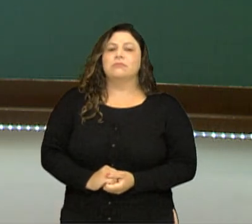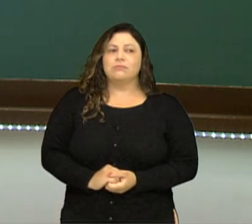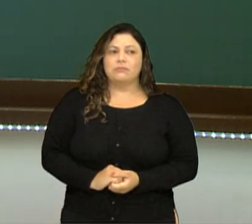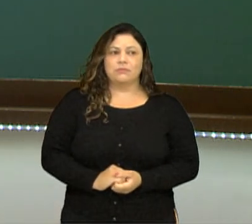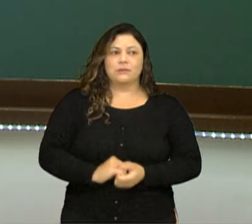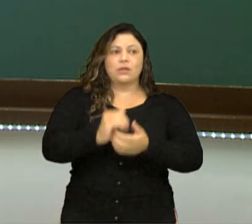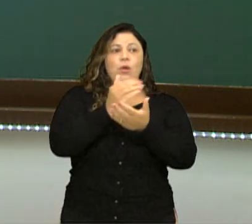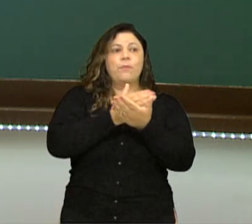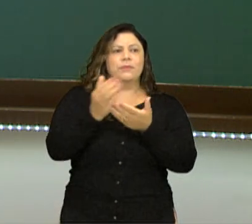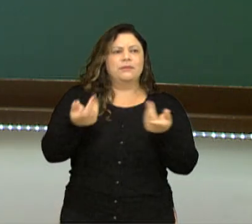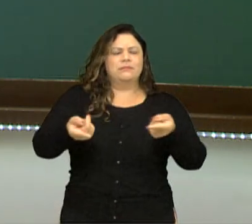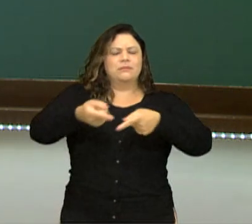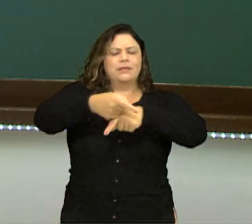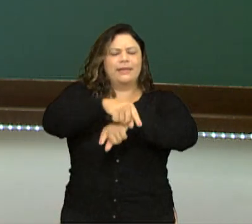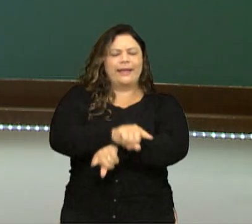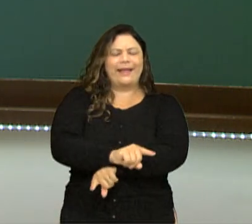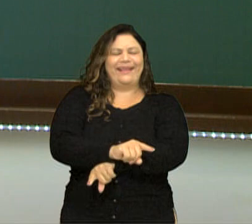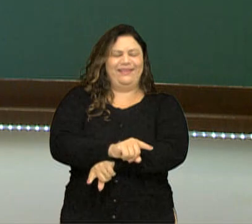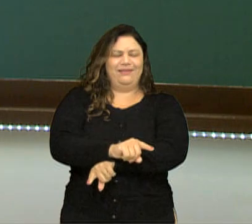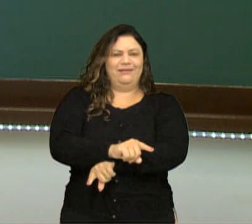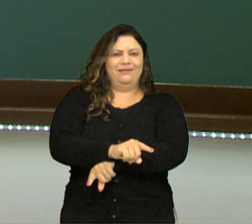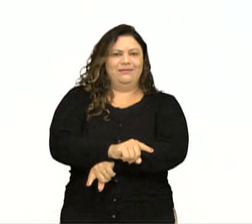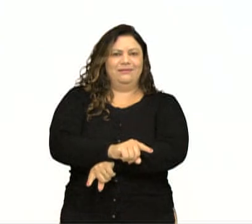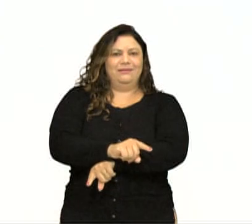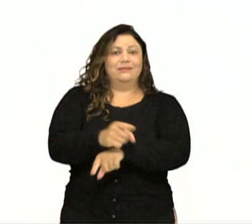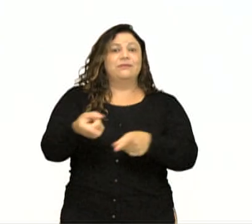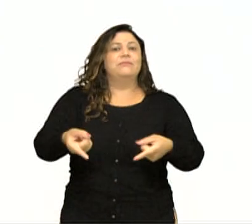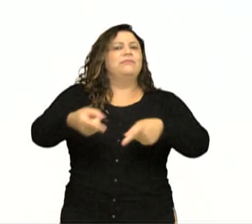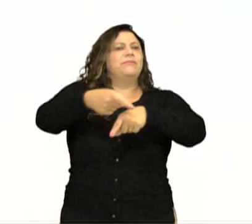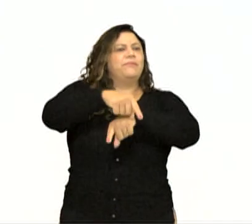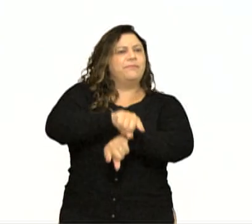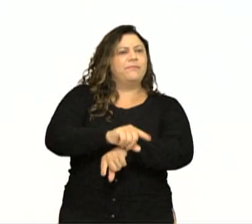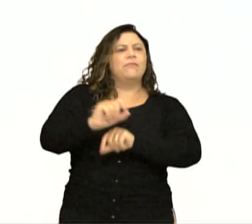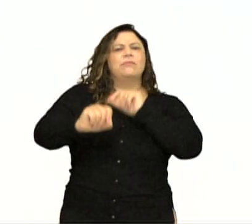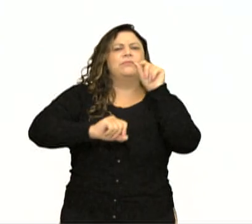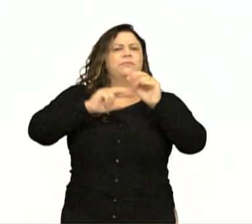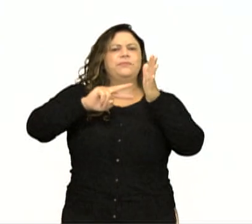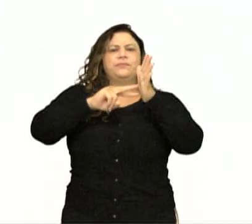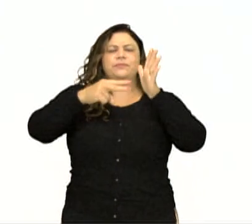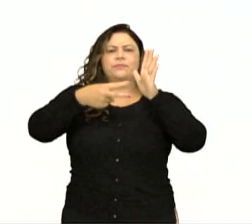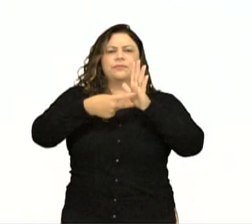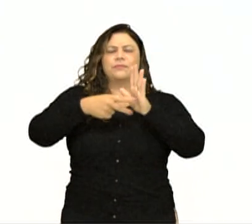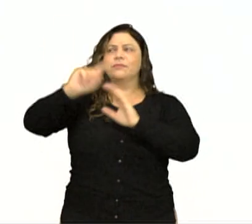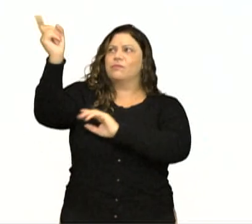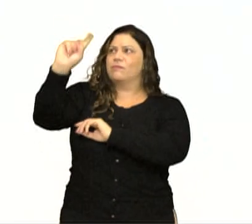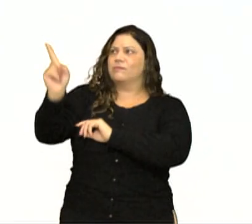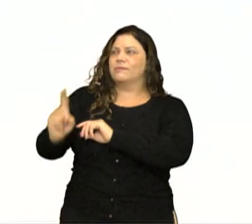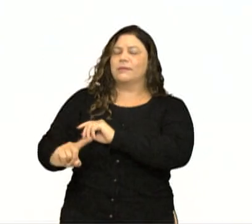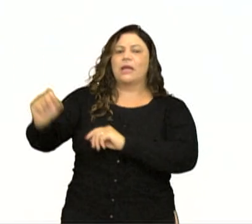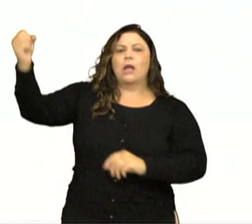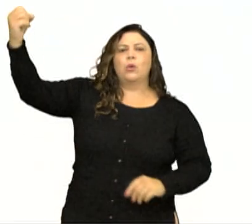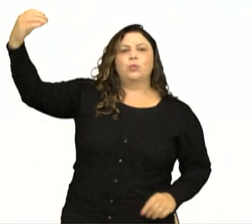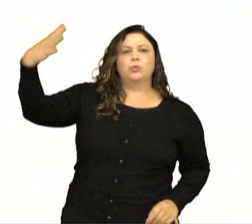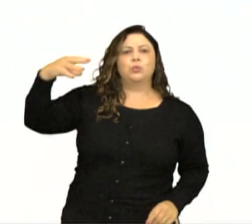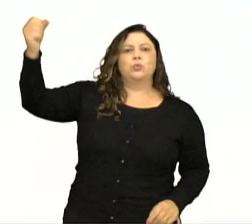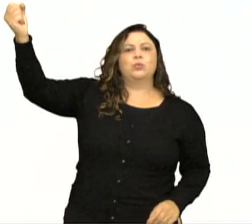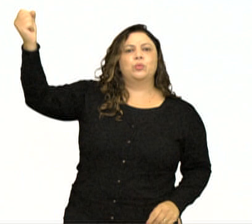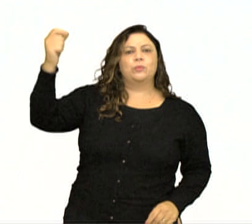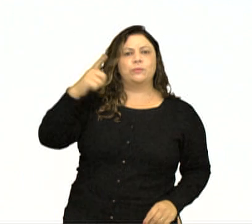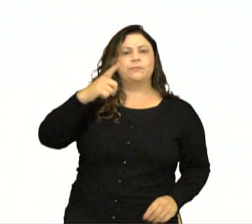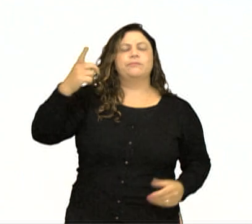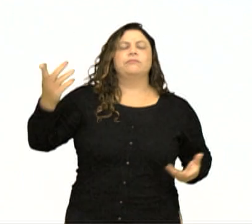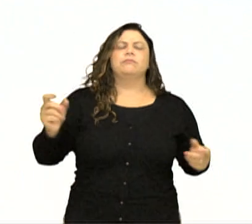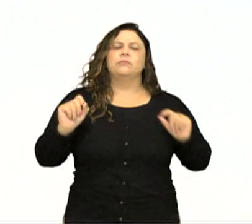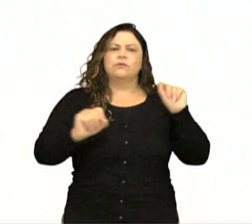da reversibilidade dos raios de luz. O que é a reversibilidade dos raios de luz? Você